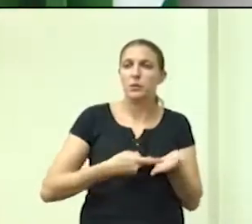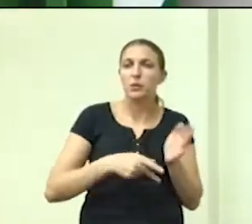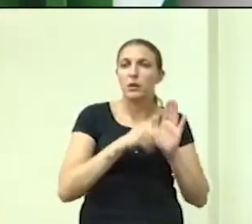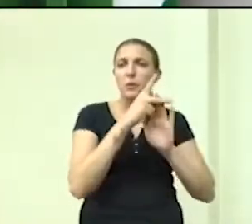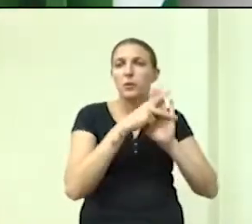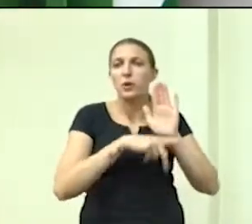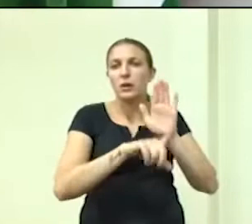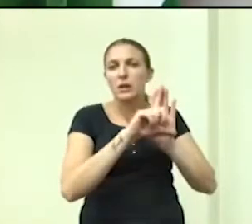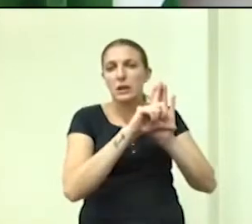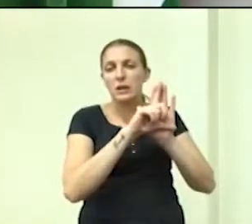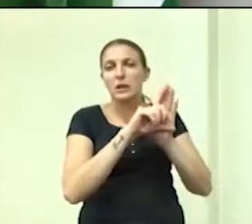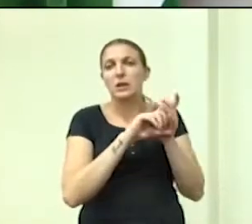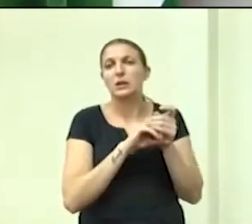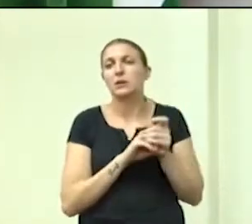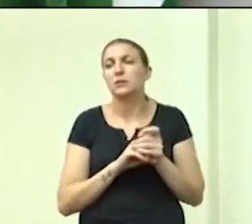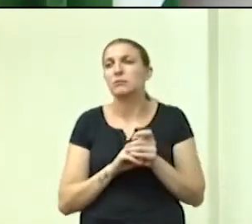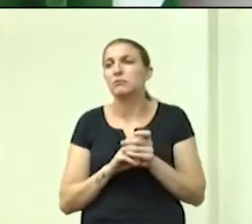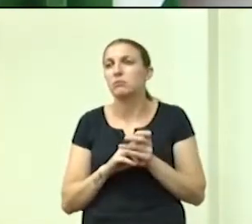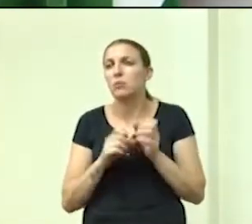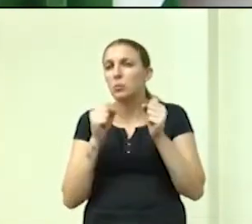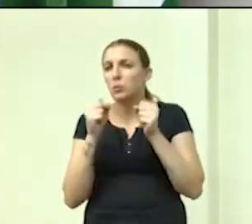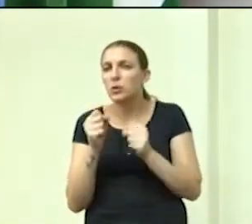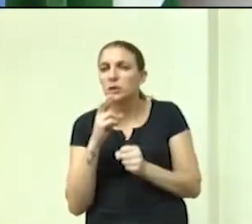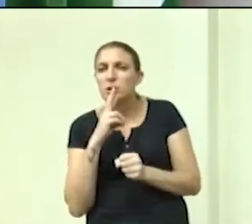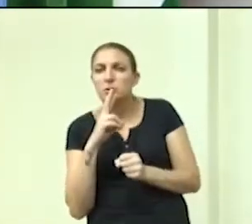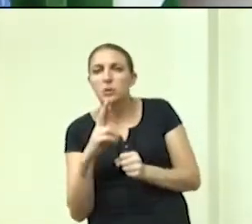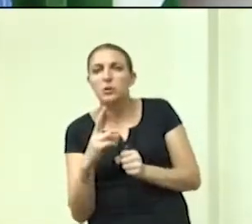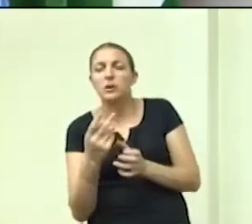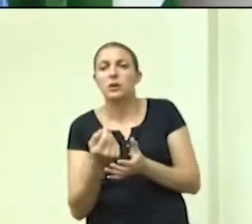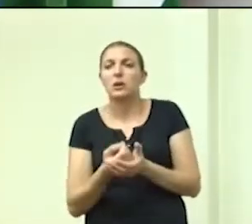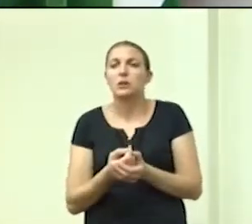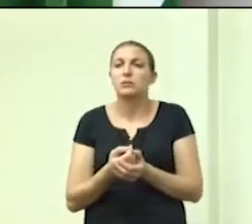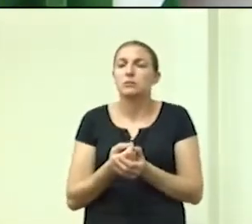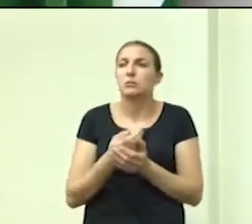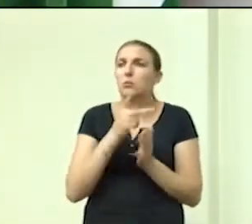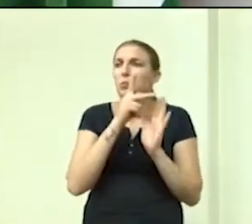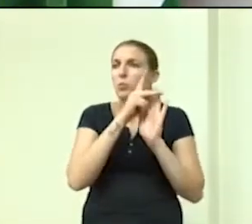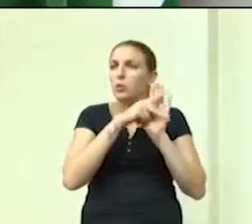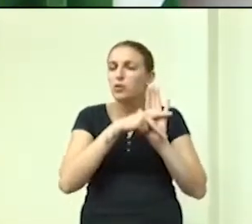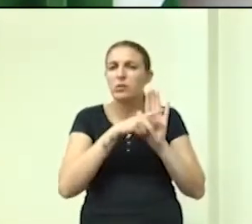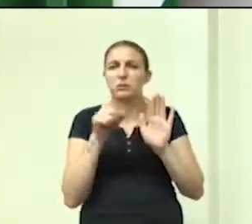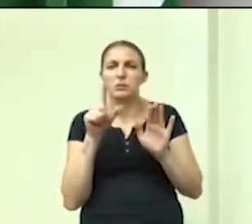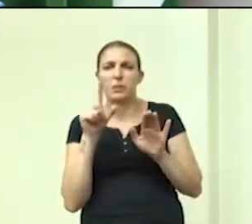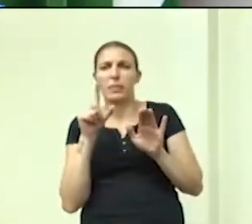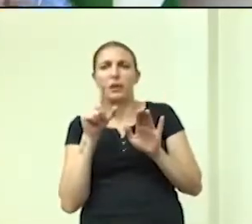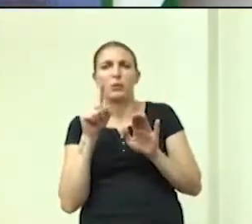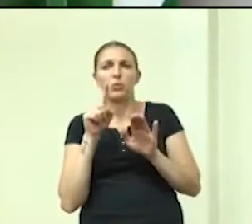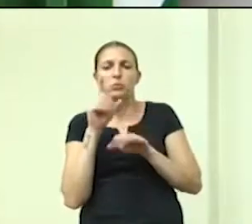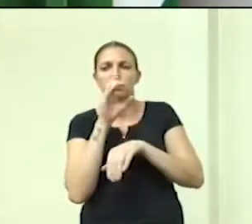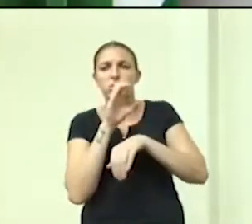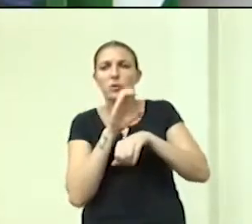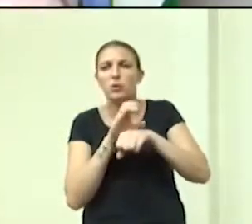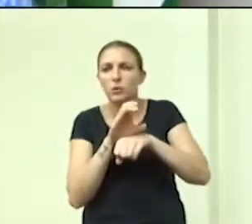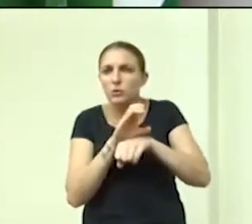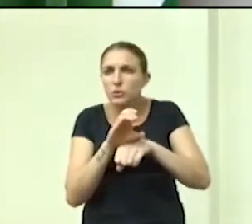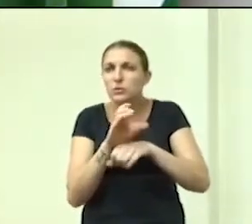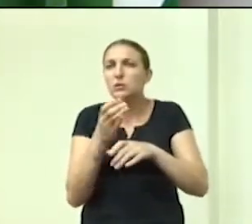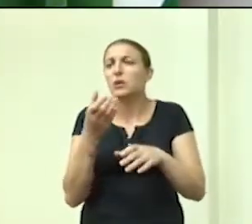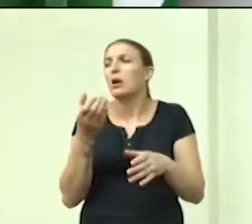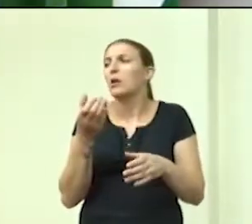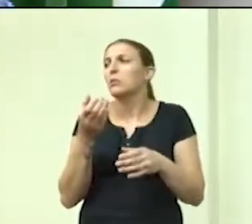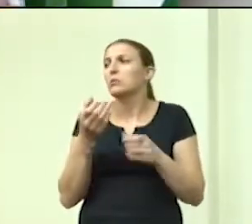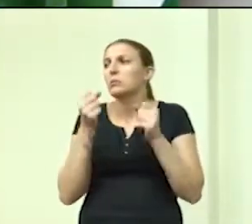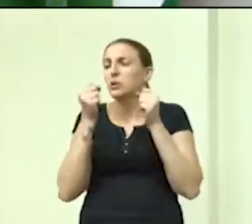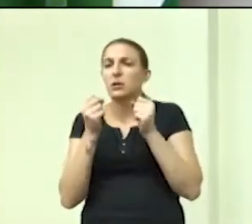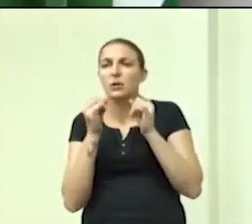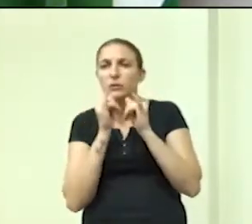retorno ao cidadão se o projeto não for constitucional, até para nós ter uma forma, vereador Enid, de estar informando a